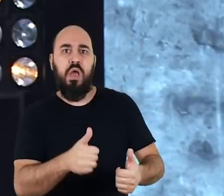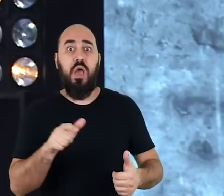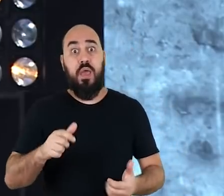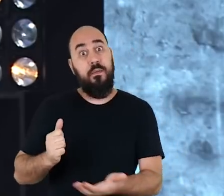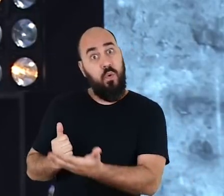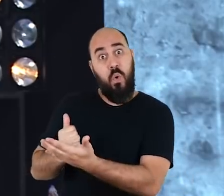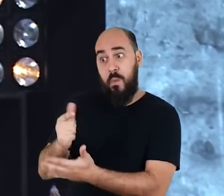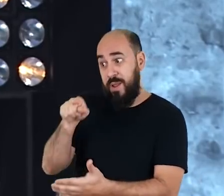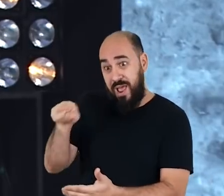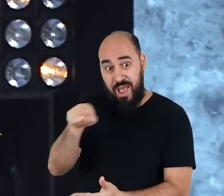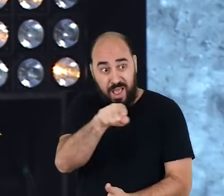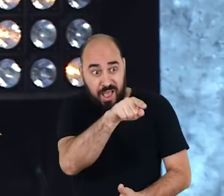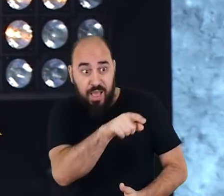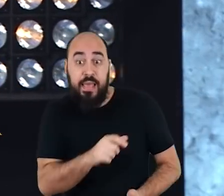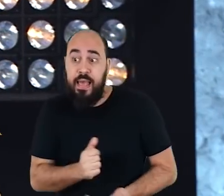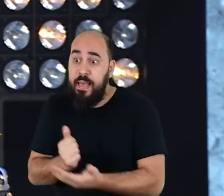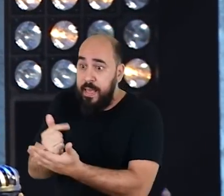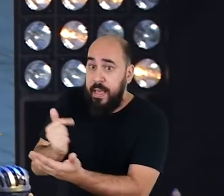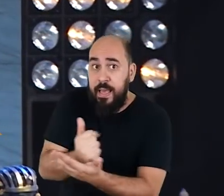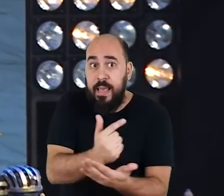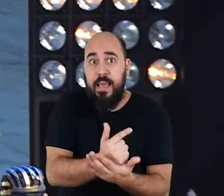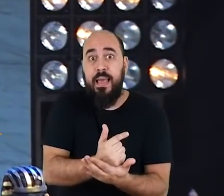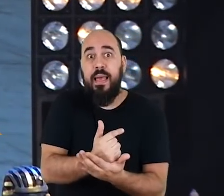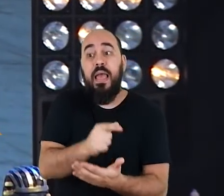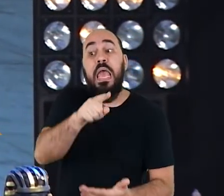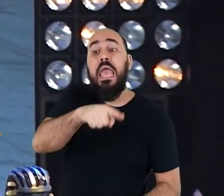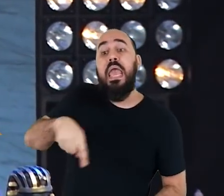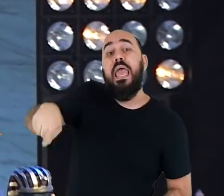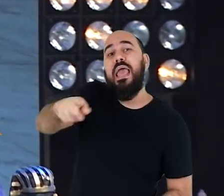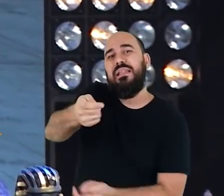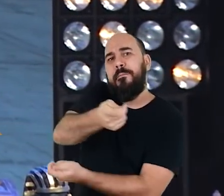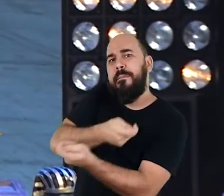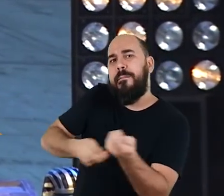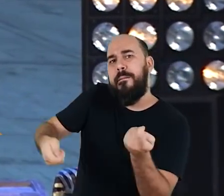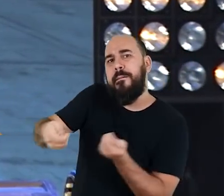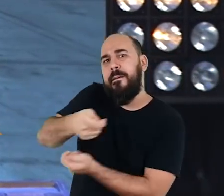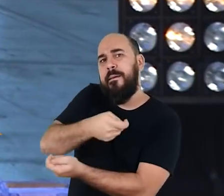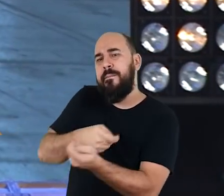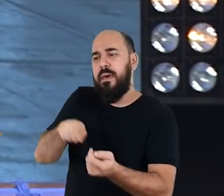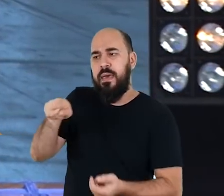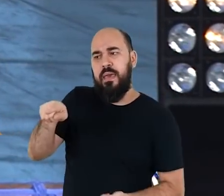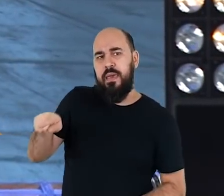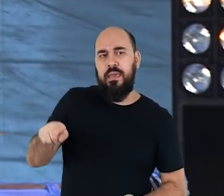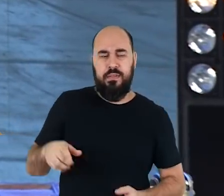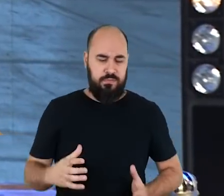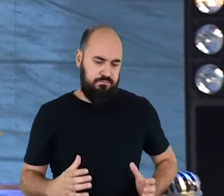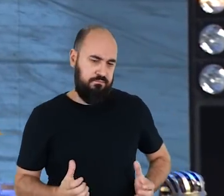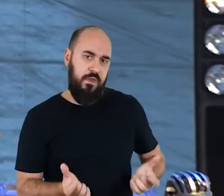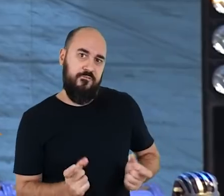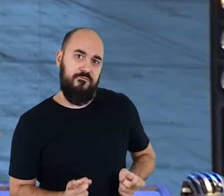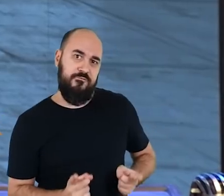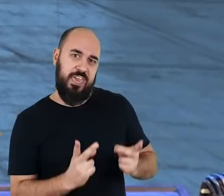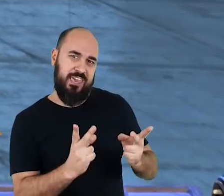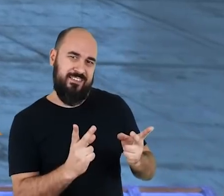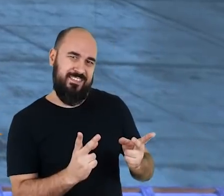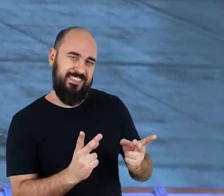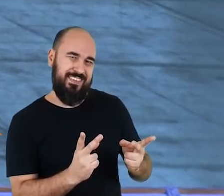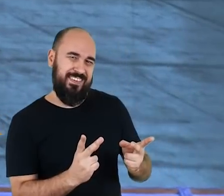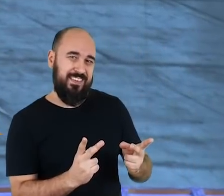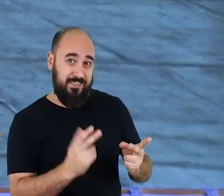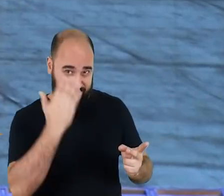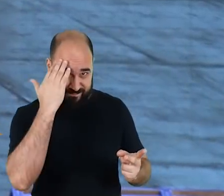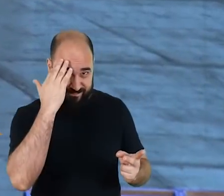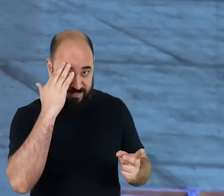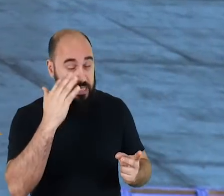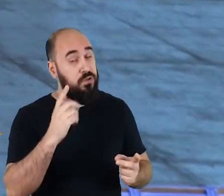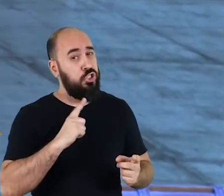É aí que entravam os cambistas, ou aqueles que trocavam dinheiro, os mercadores. Porque, como eu falei também no